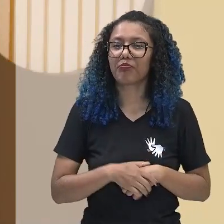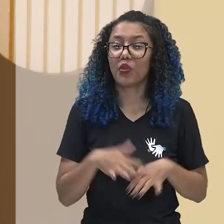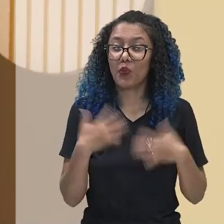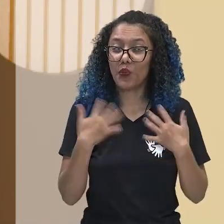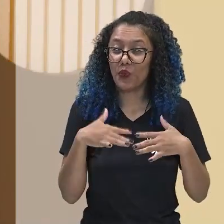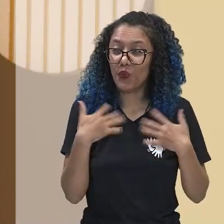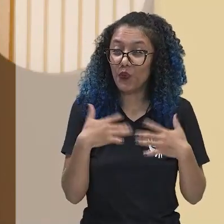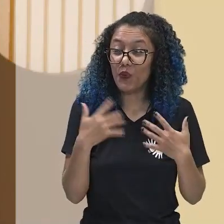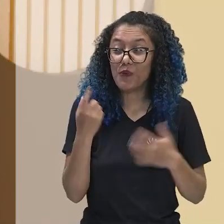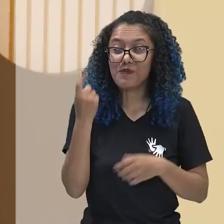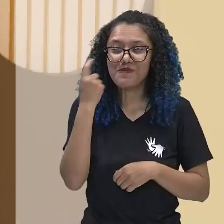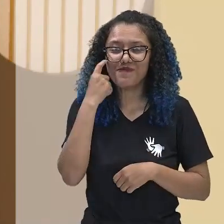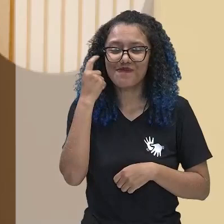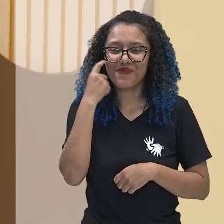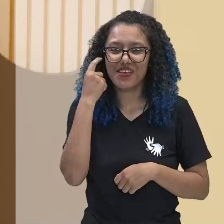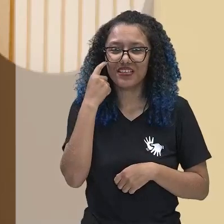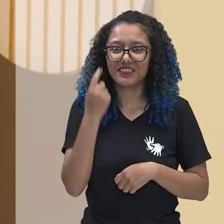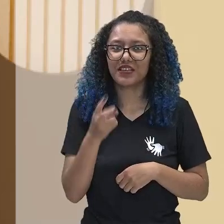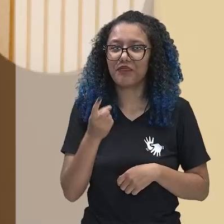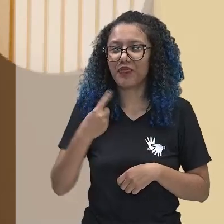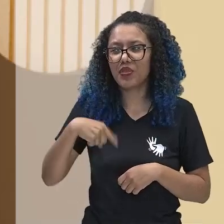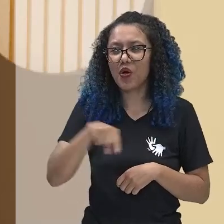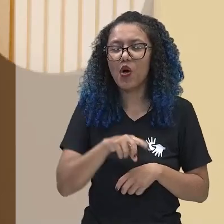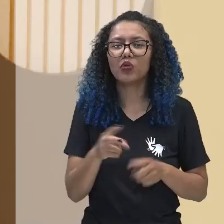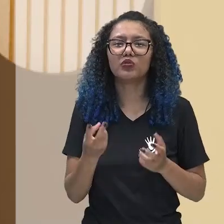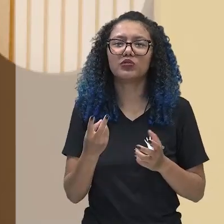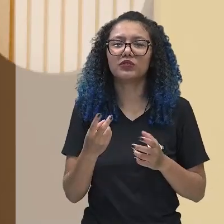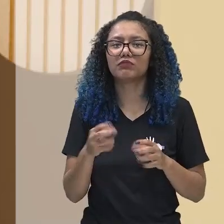imagina só todos sentados na mesa do jantar,